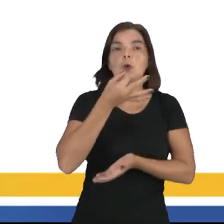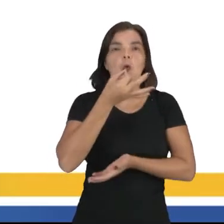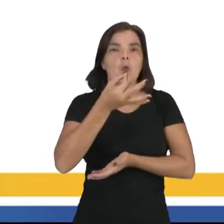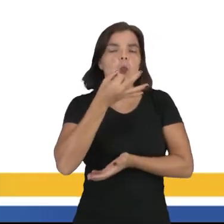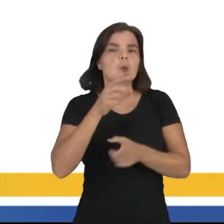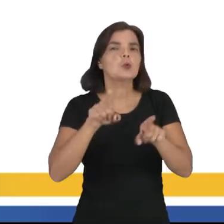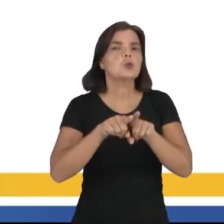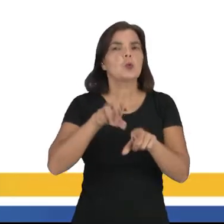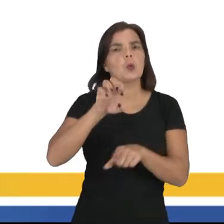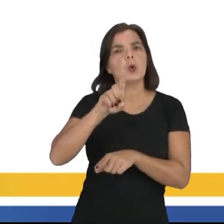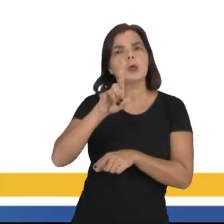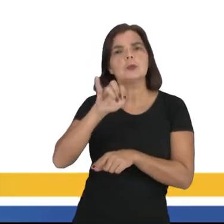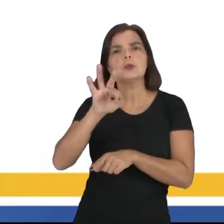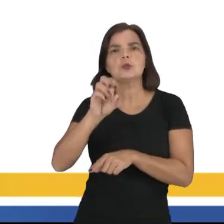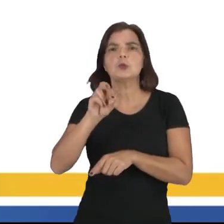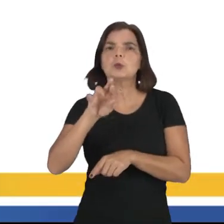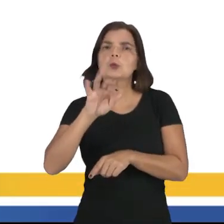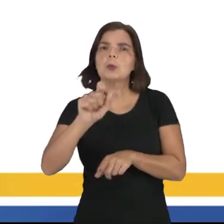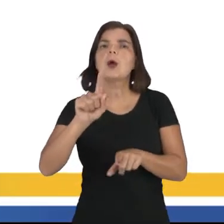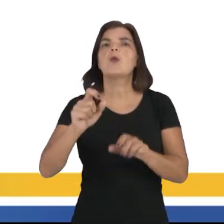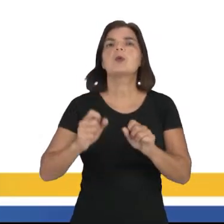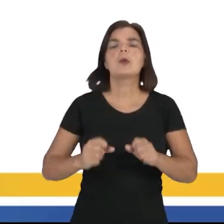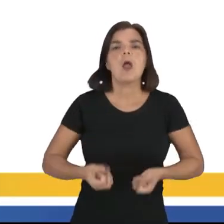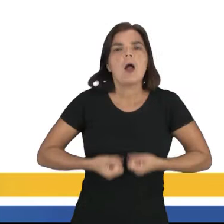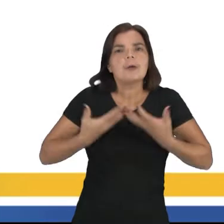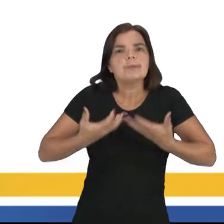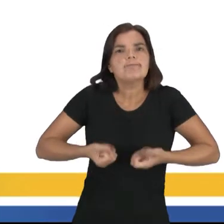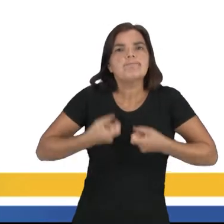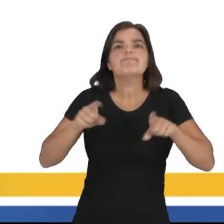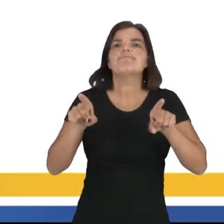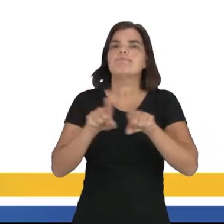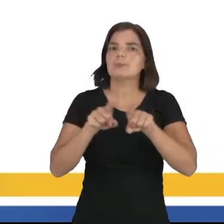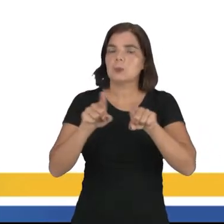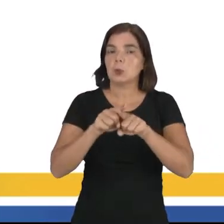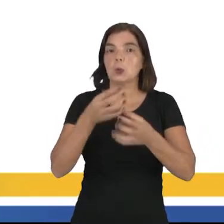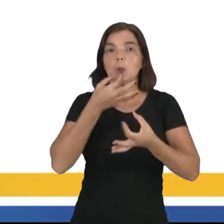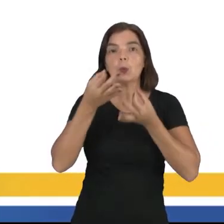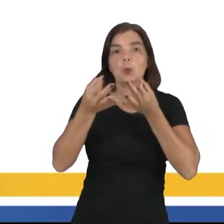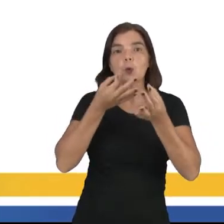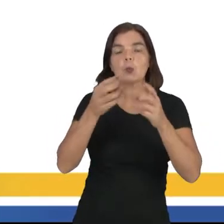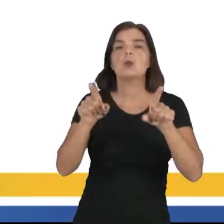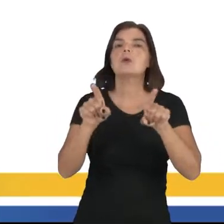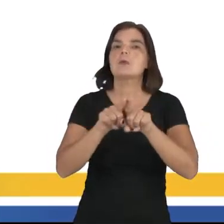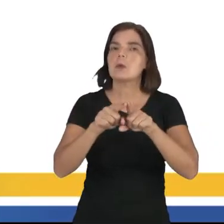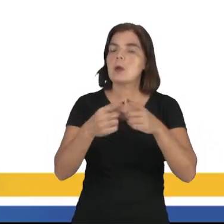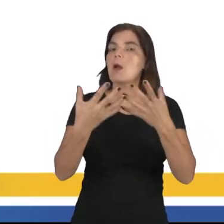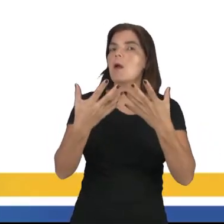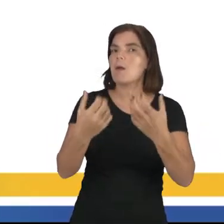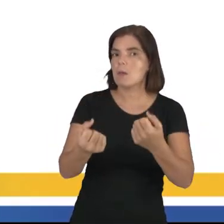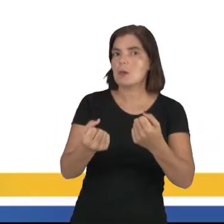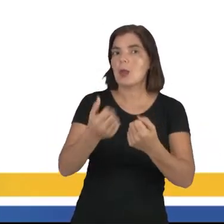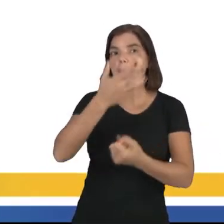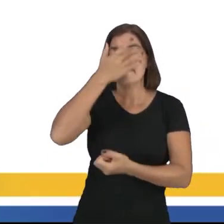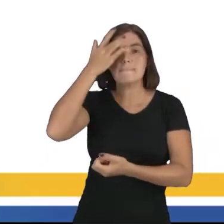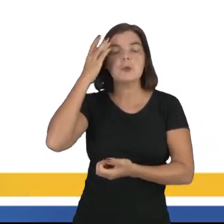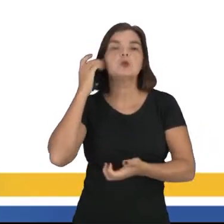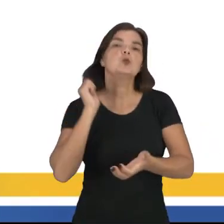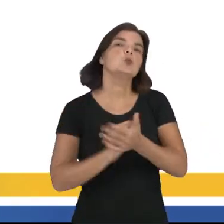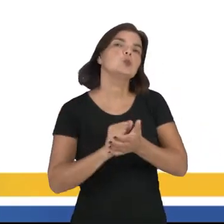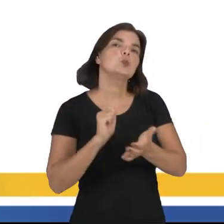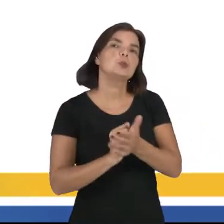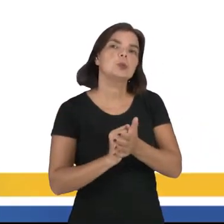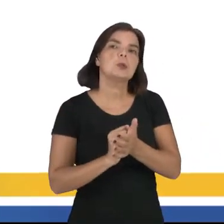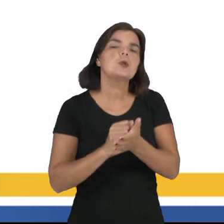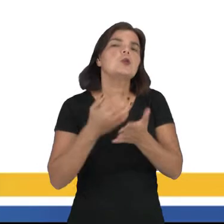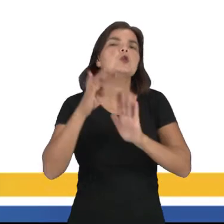editorial? Qual é a intenção dele? Expressar opiniões com argumentos. que permitam o convencimento do